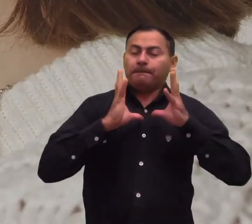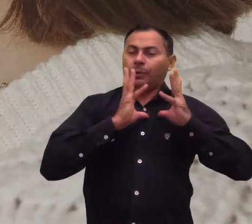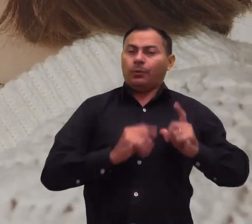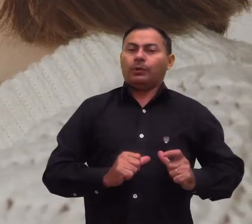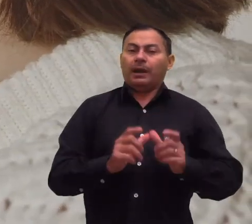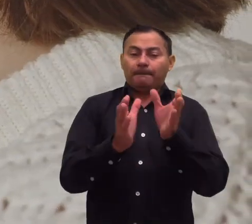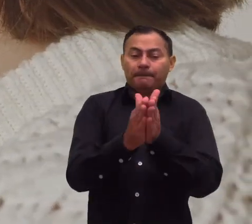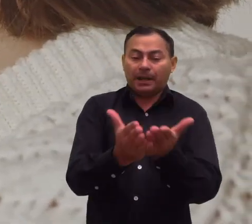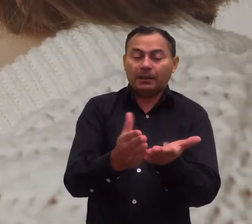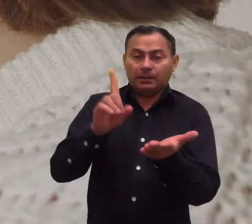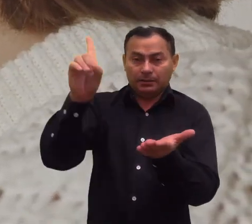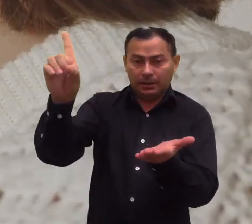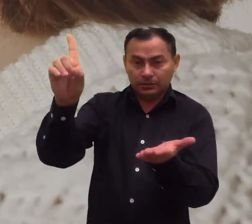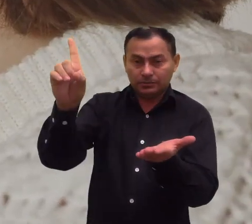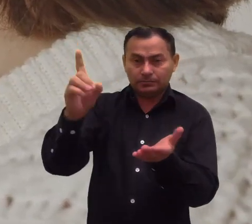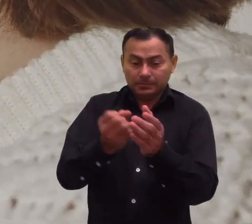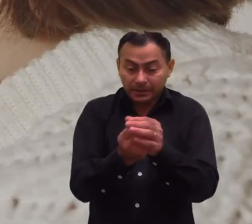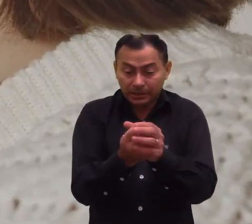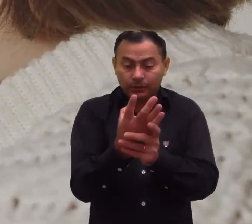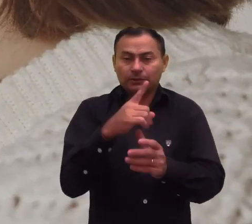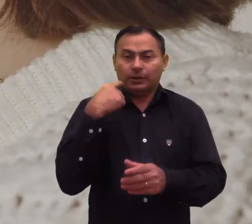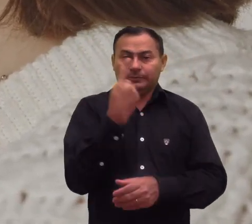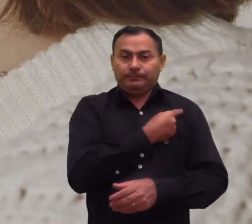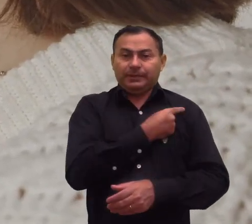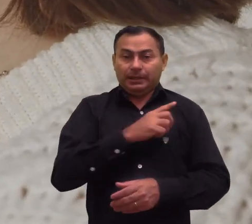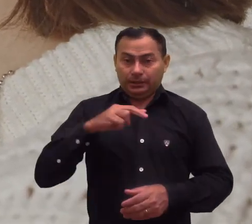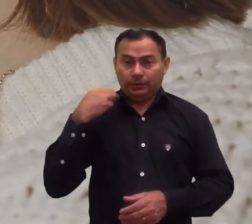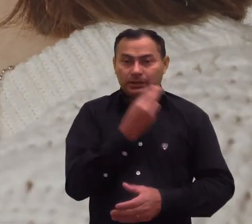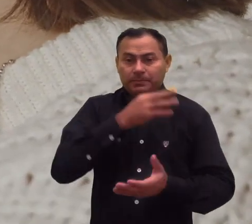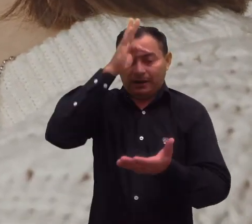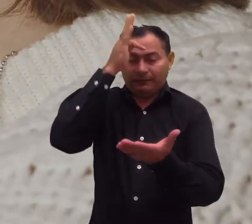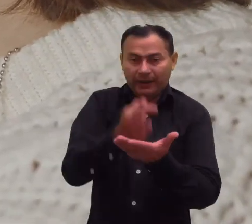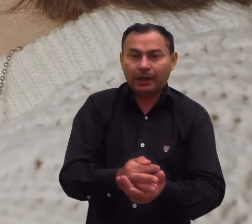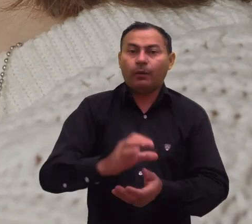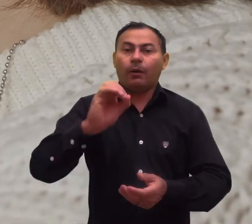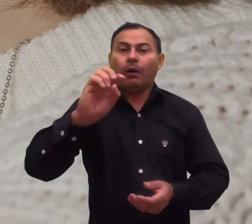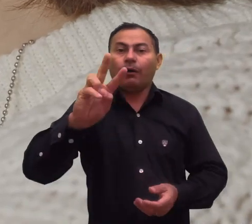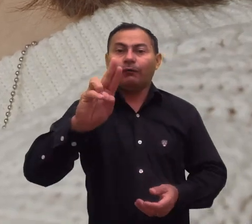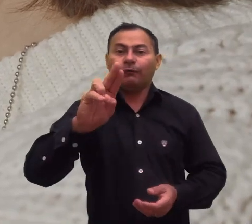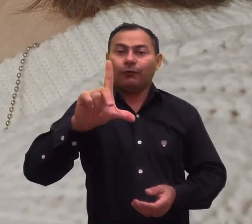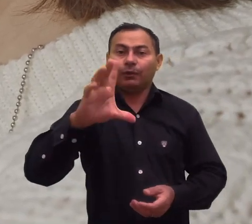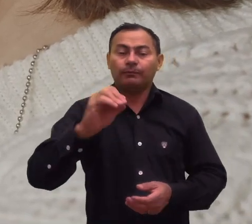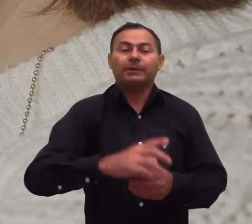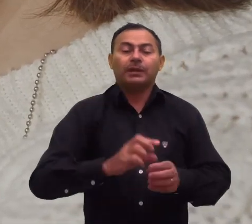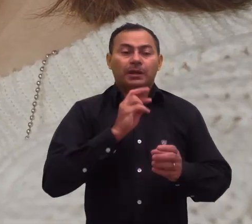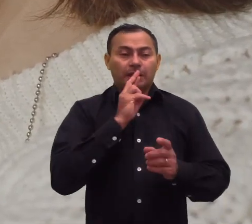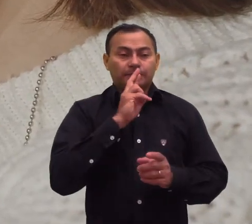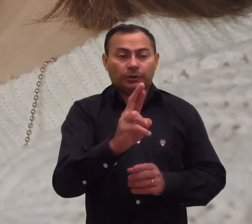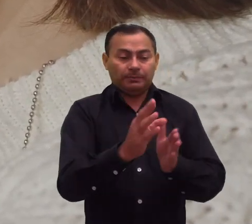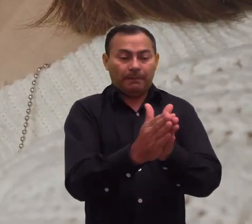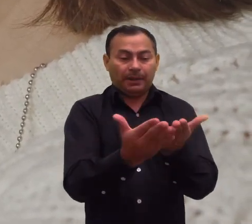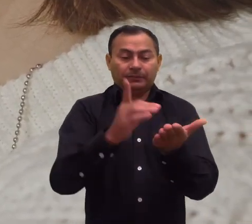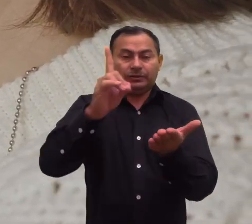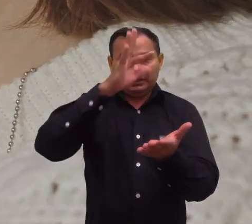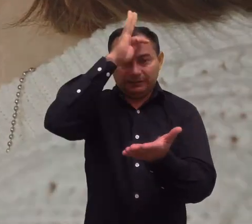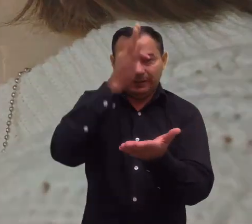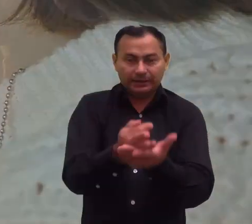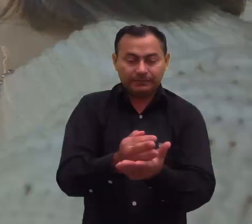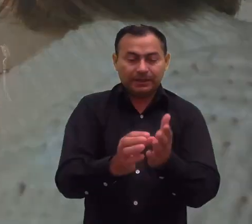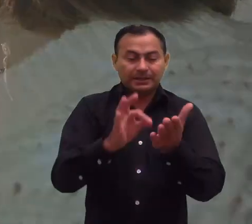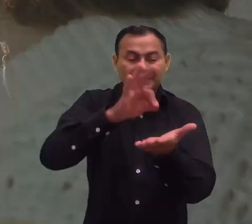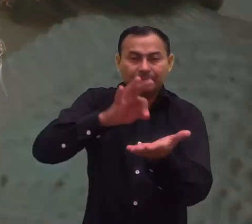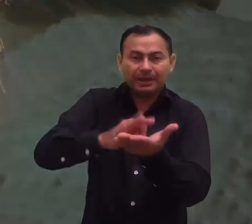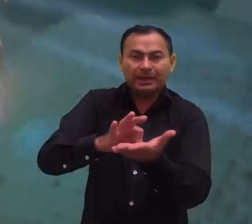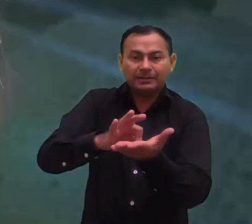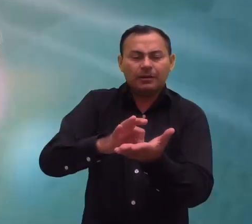esperma incorruptível era a palavra de Deus, e nossa fé é o óvulo. Quando respondemos à palavra de Deus